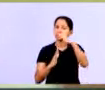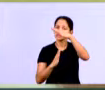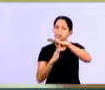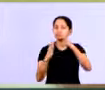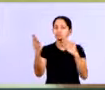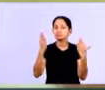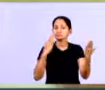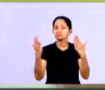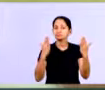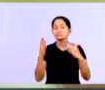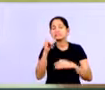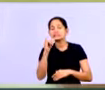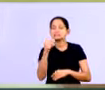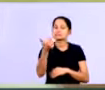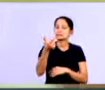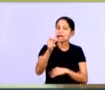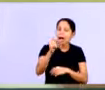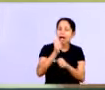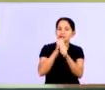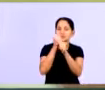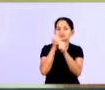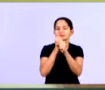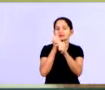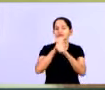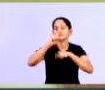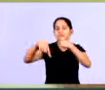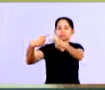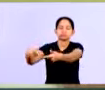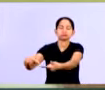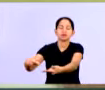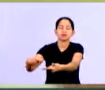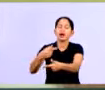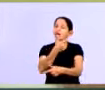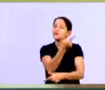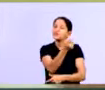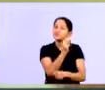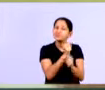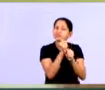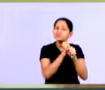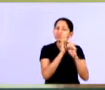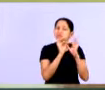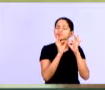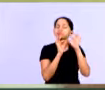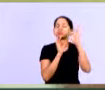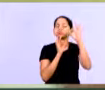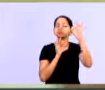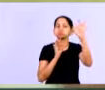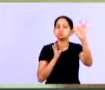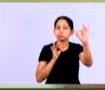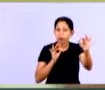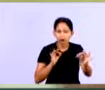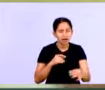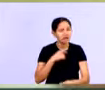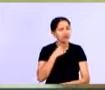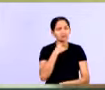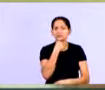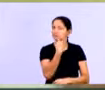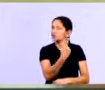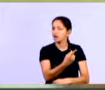compensa. Imagina se vai demorar 10, 20 anos para receber o seu retorno do seu investimento de volta. Então, você pode chegar à conclusão de que não compensa